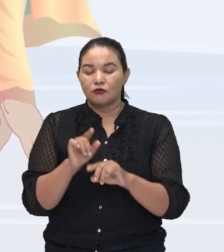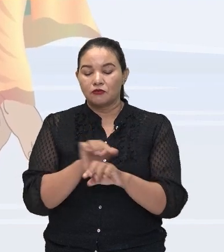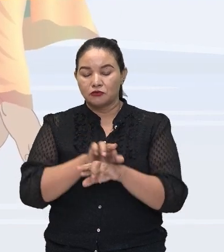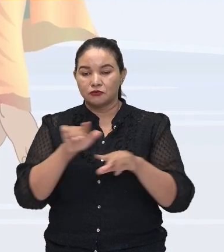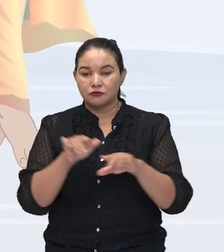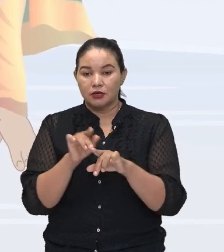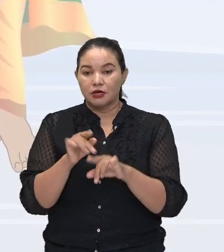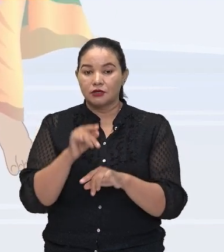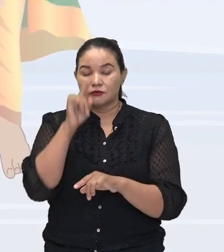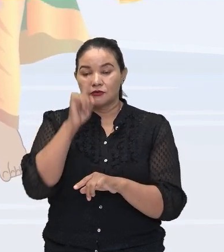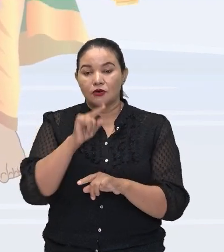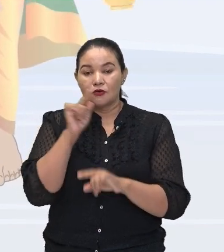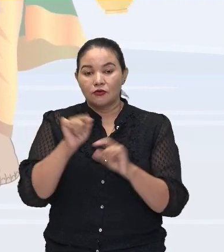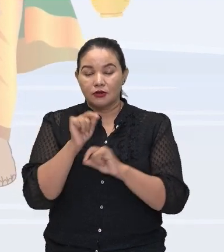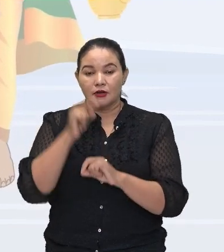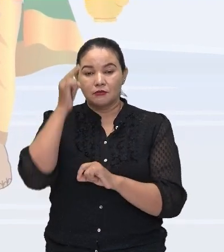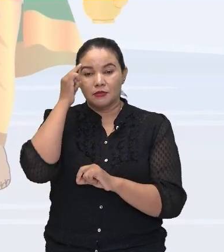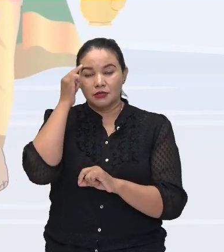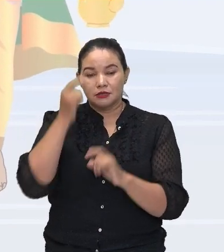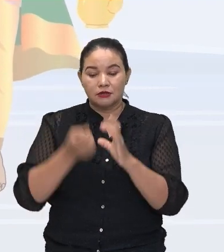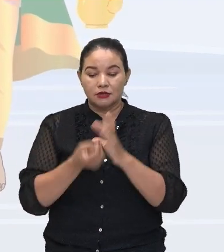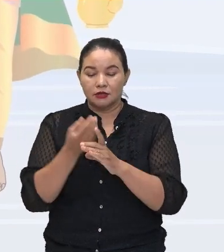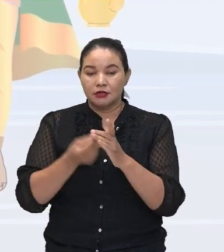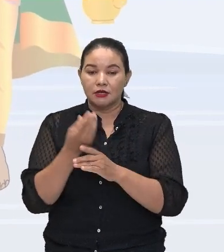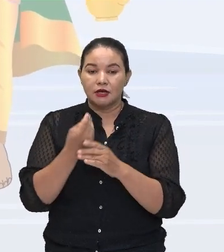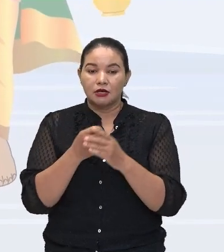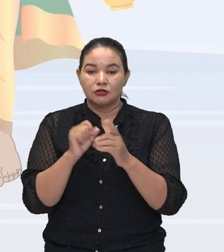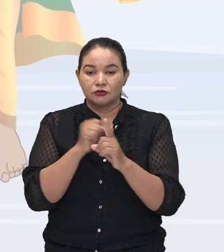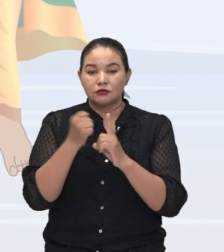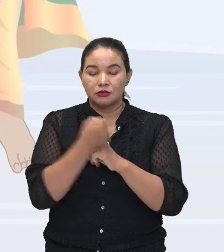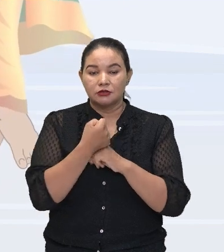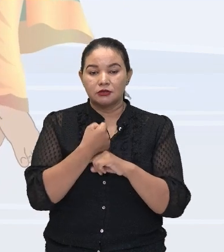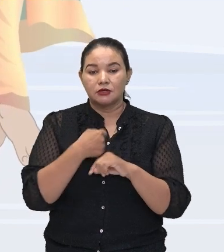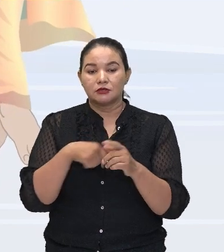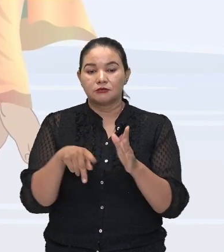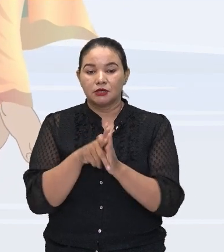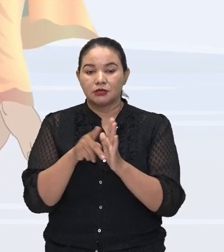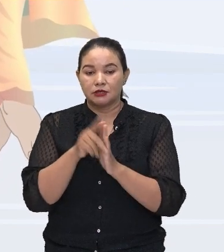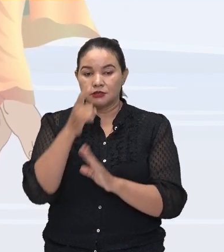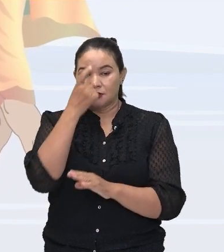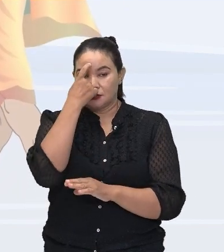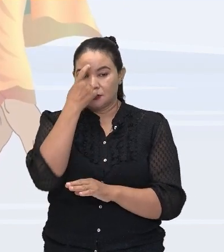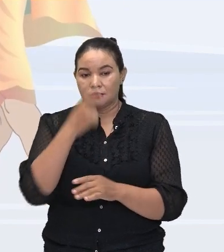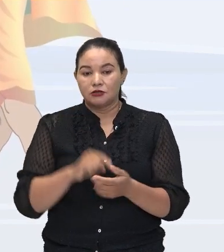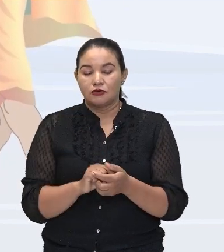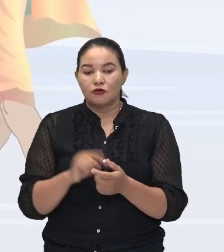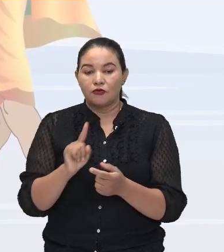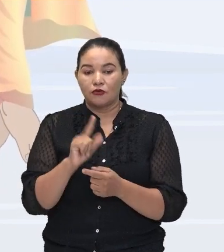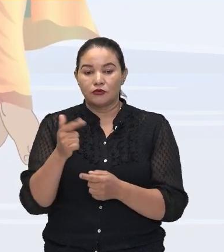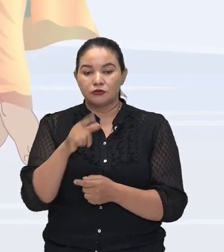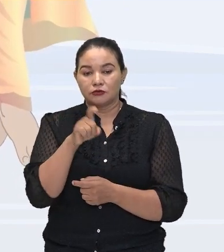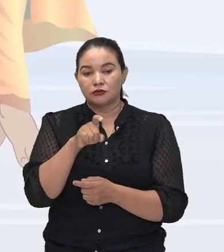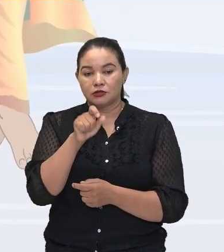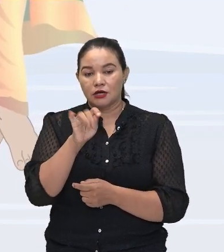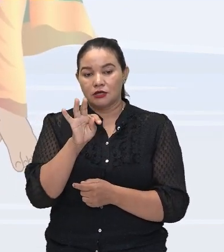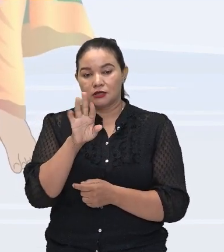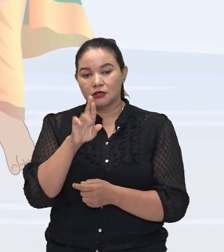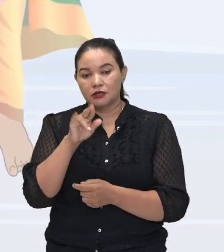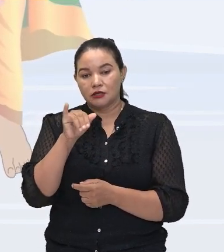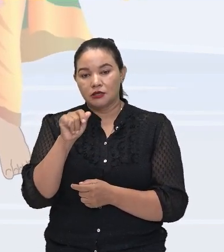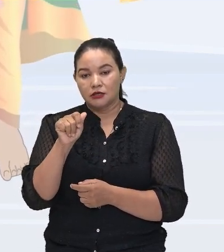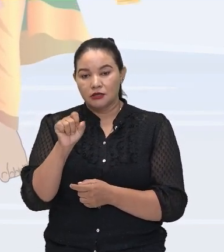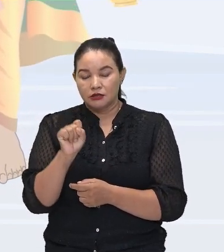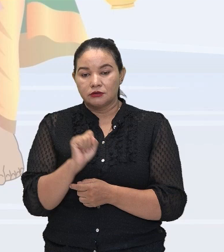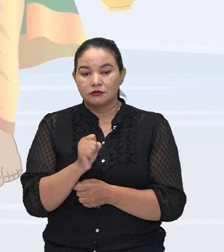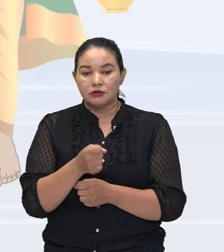missão de pensar e formar a sociedade indiana. Nós temos os Kshatriyas, que nascem dos braços